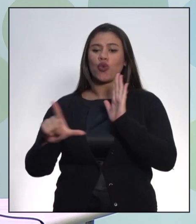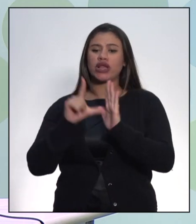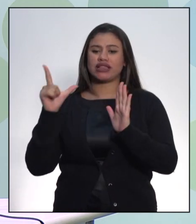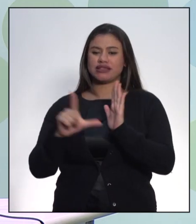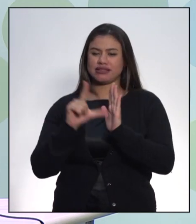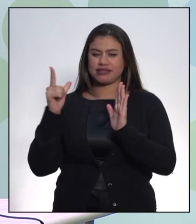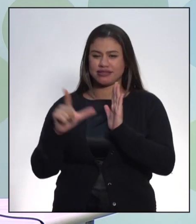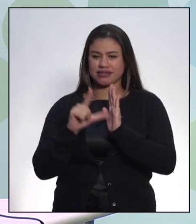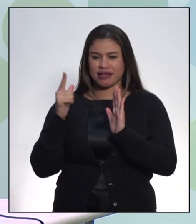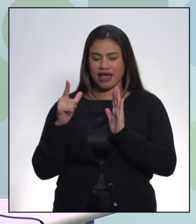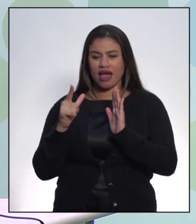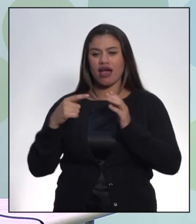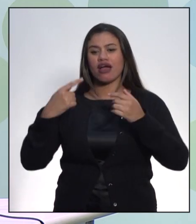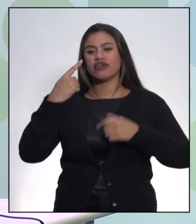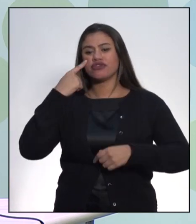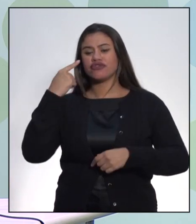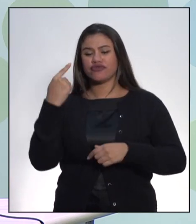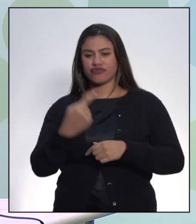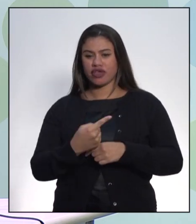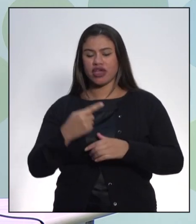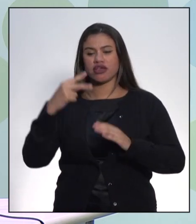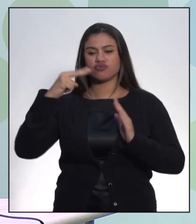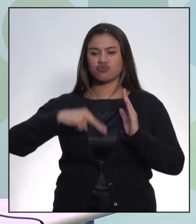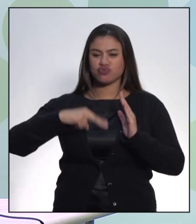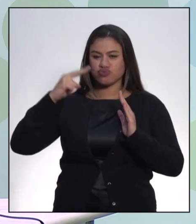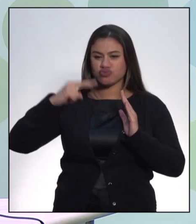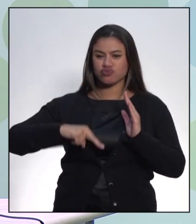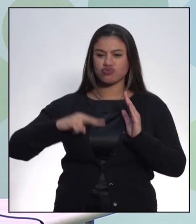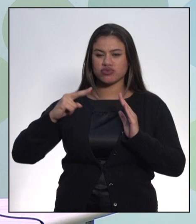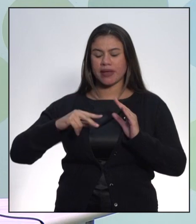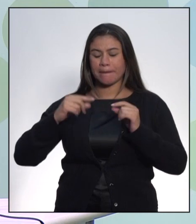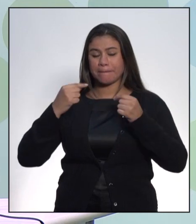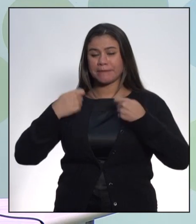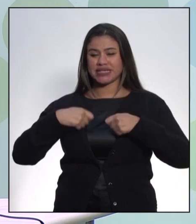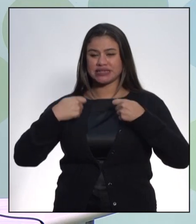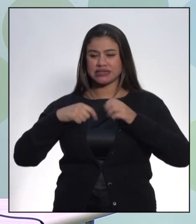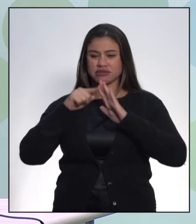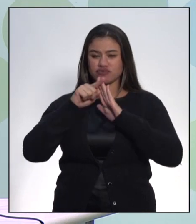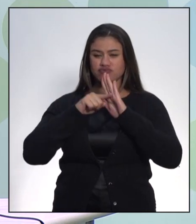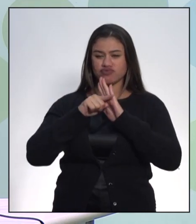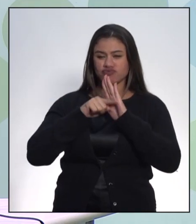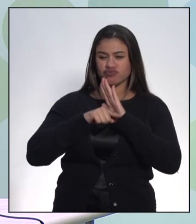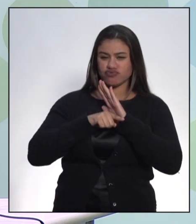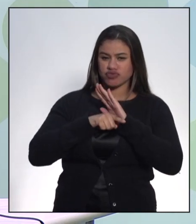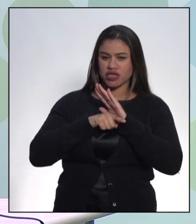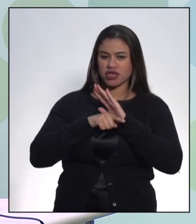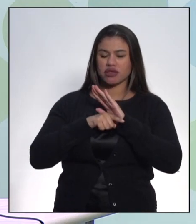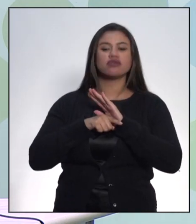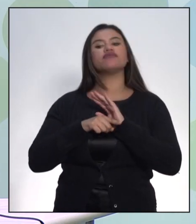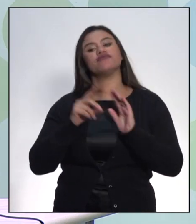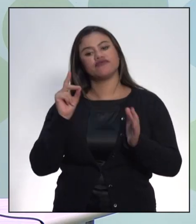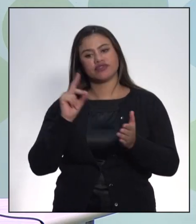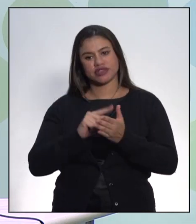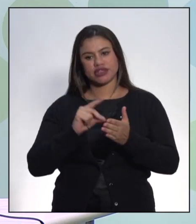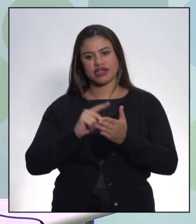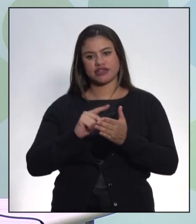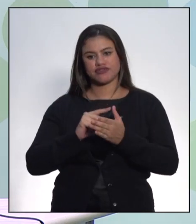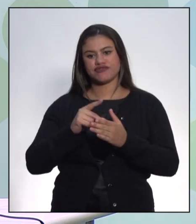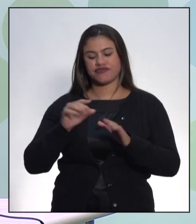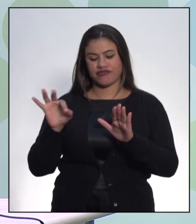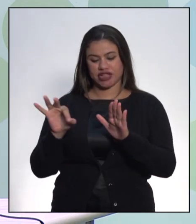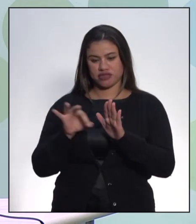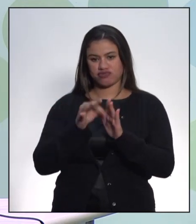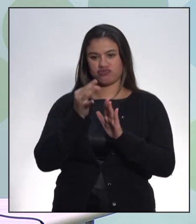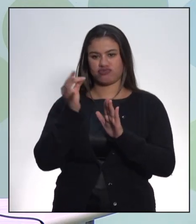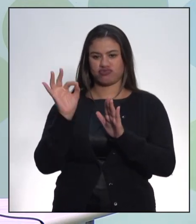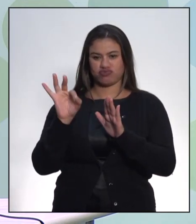que muito do que nós estamos lendo, a gente tem que buscar nas entrelinhas, né? É verdade quem escreveu aqui, olha, estão falando de linha e